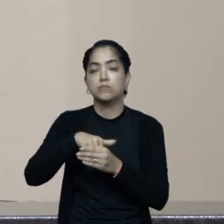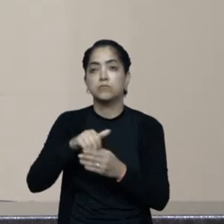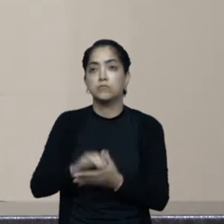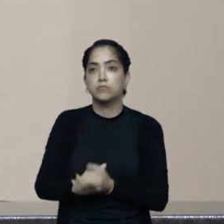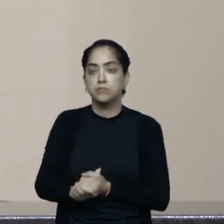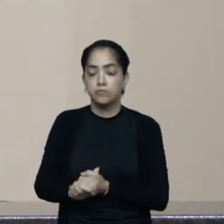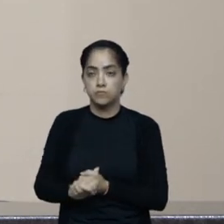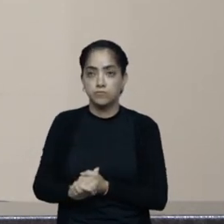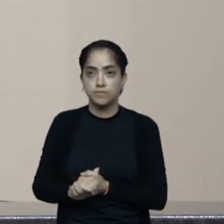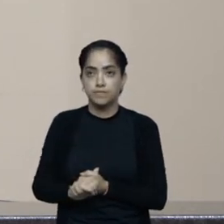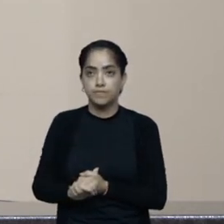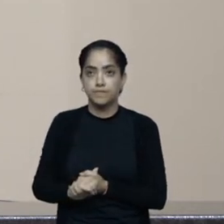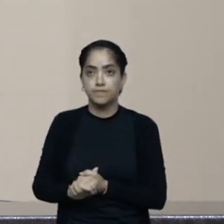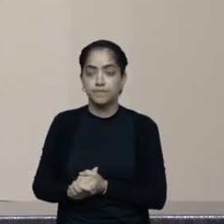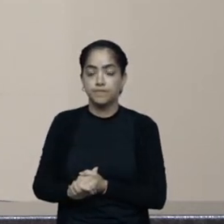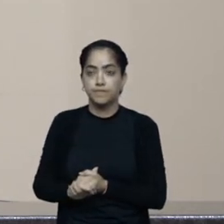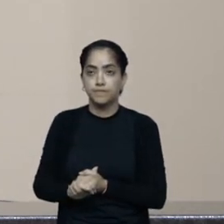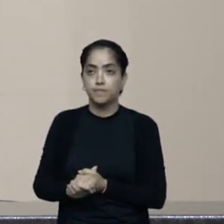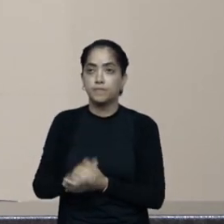Em votação.